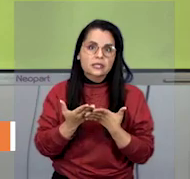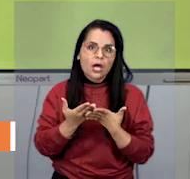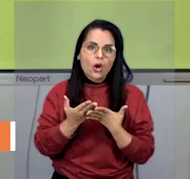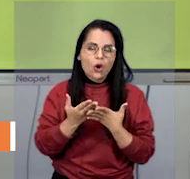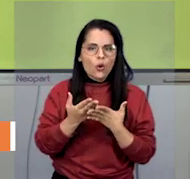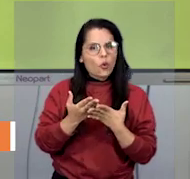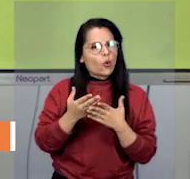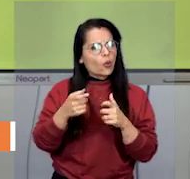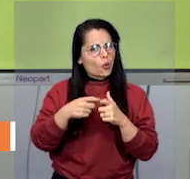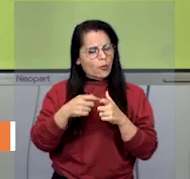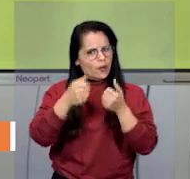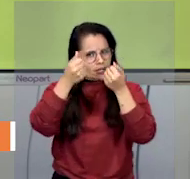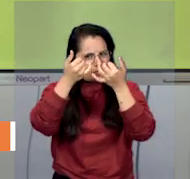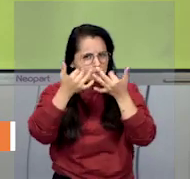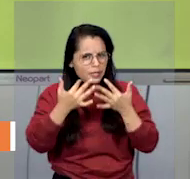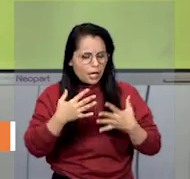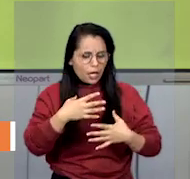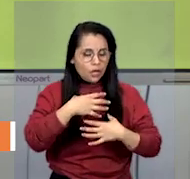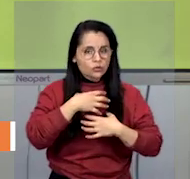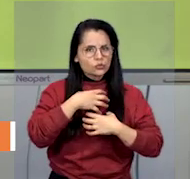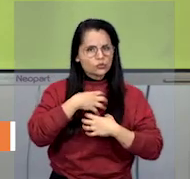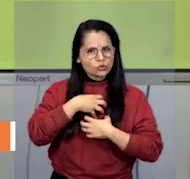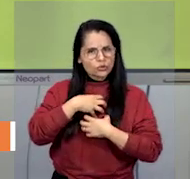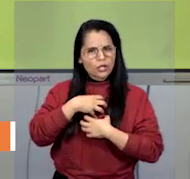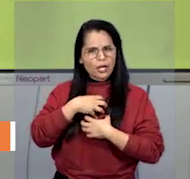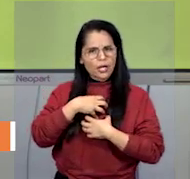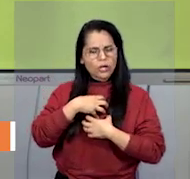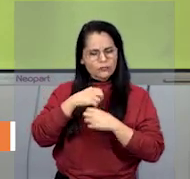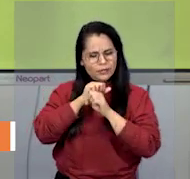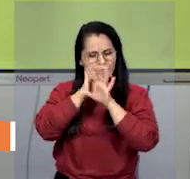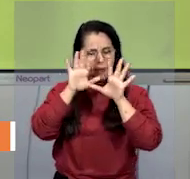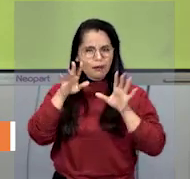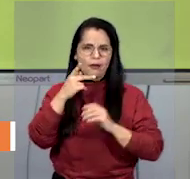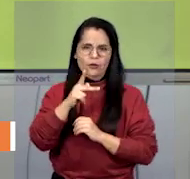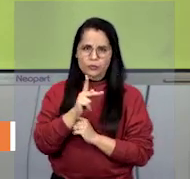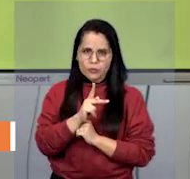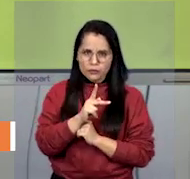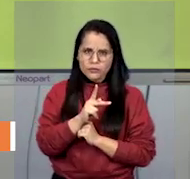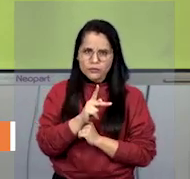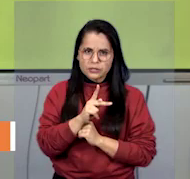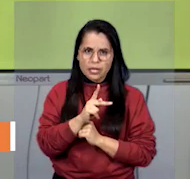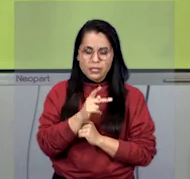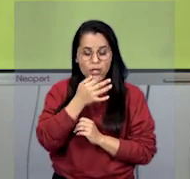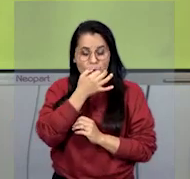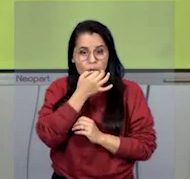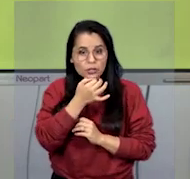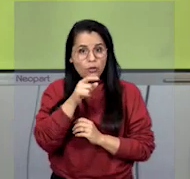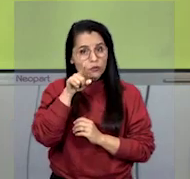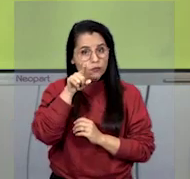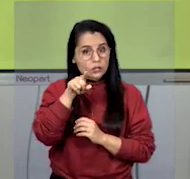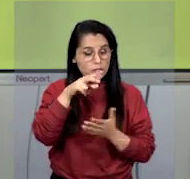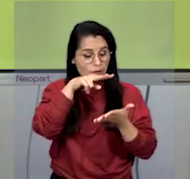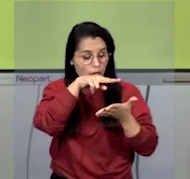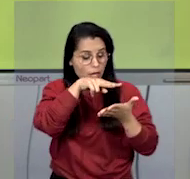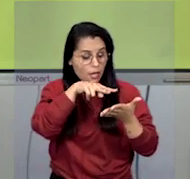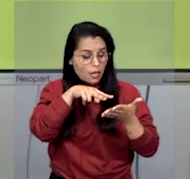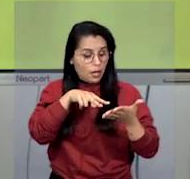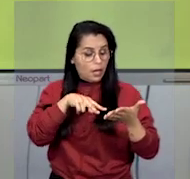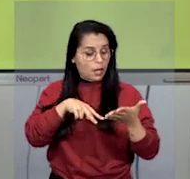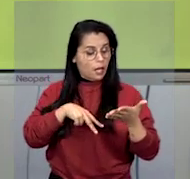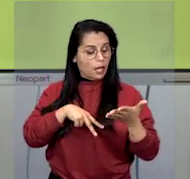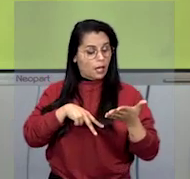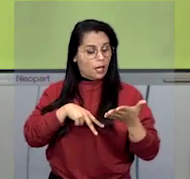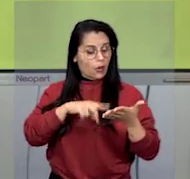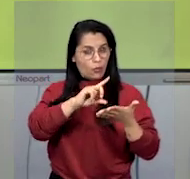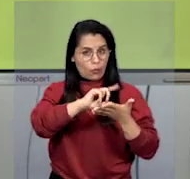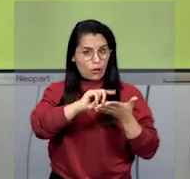vamos dizer, acessível a você, no artigo de opinião dele, defendendo um ponto de vista. Então você vai ler aquele artigo e vai aprender